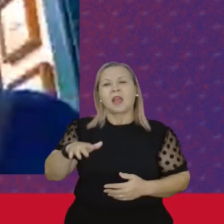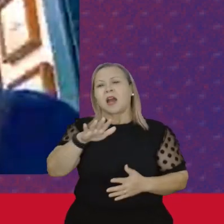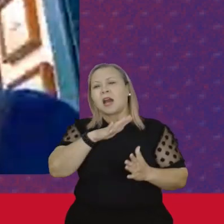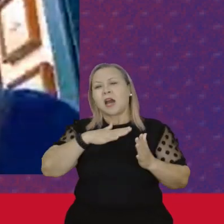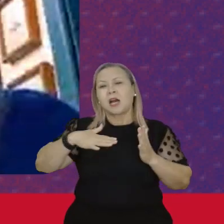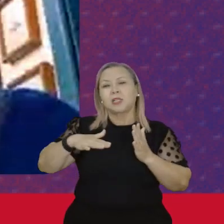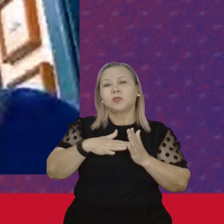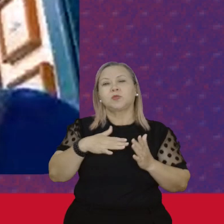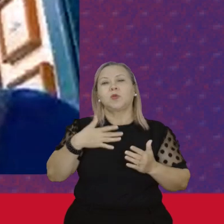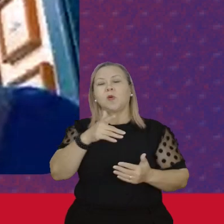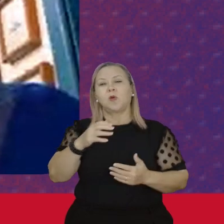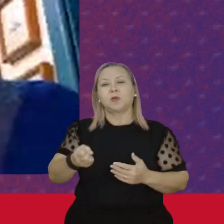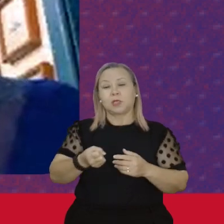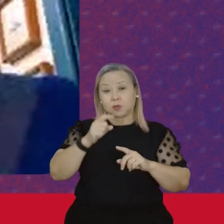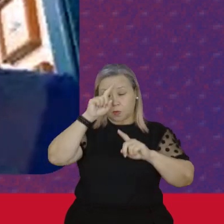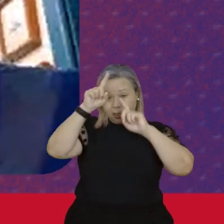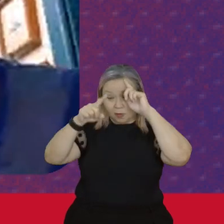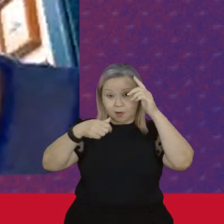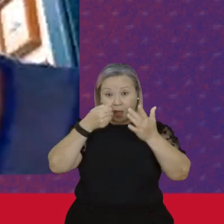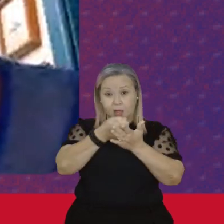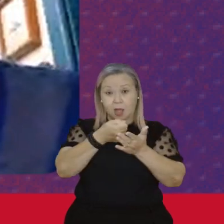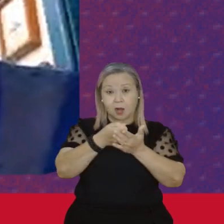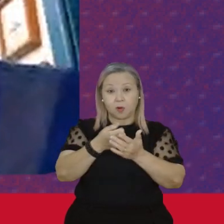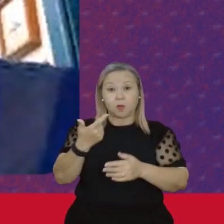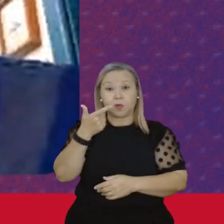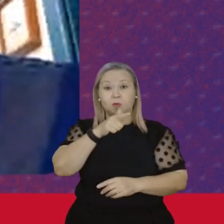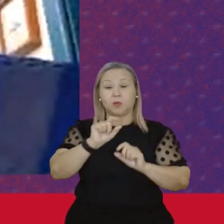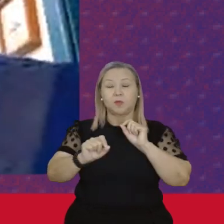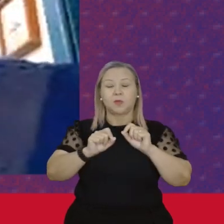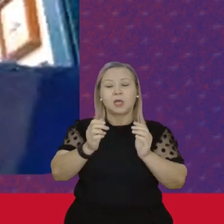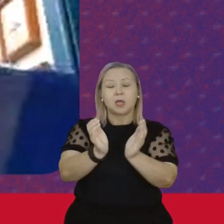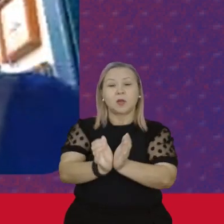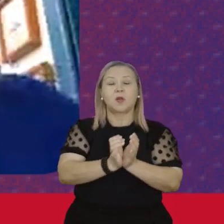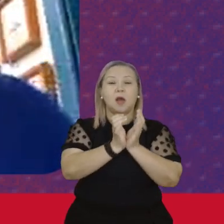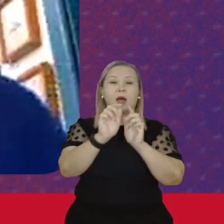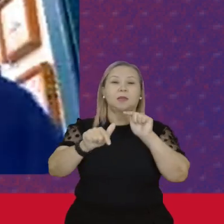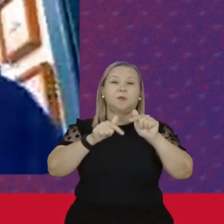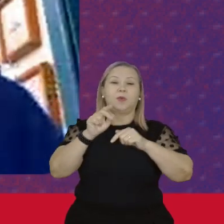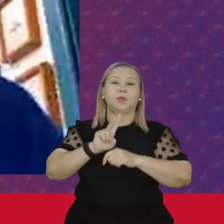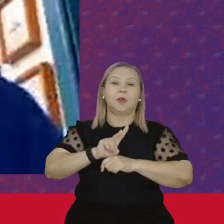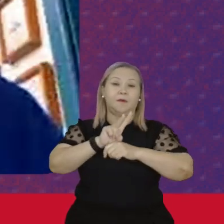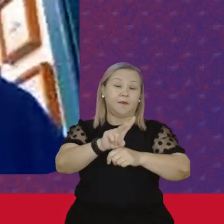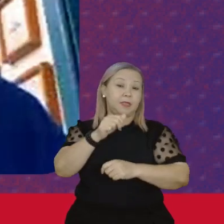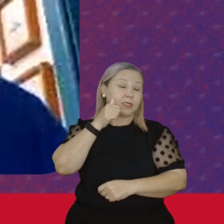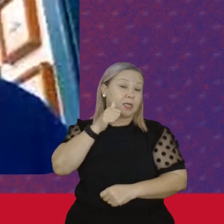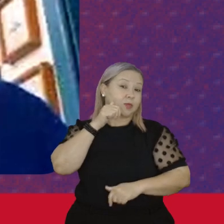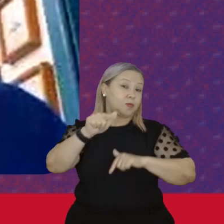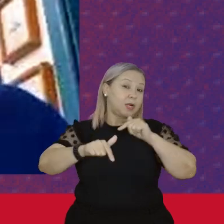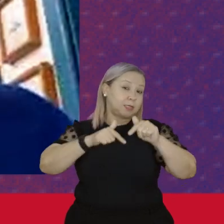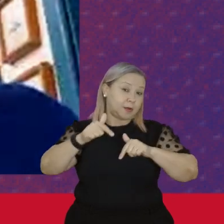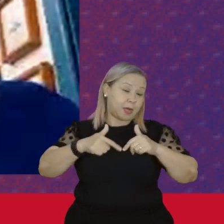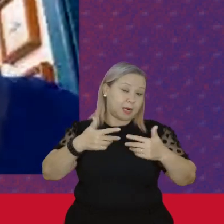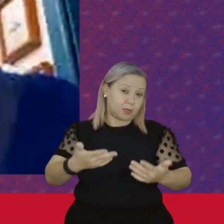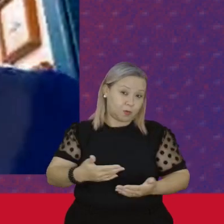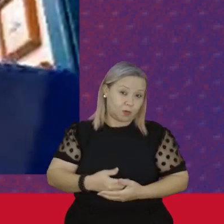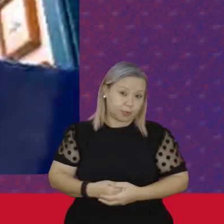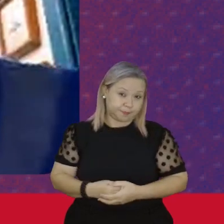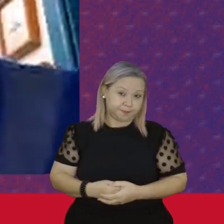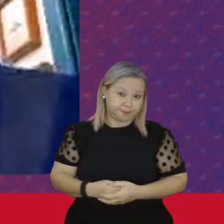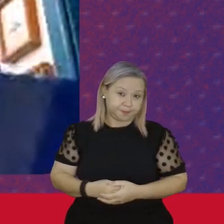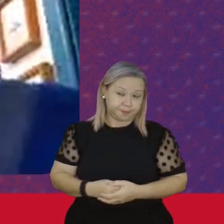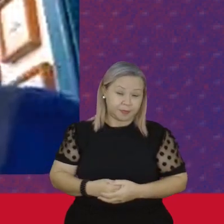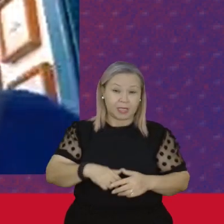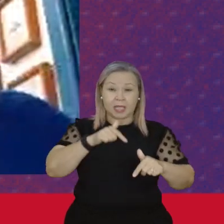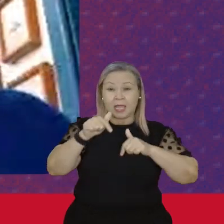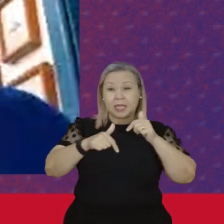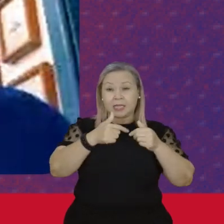sua criatividade, a luta da classe trabalhadora, a defesa das mulheres trabalhadoras. Eu trabalhei muito